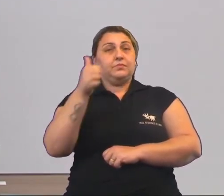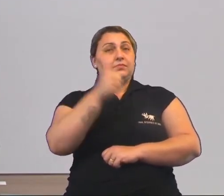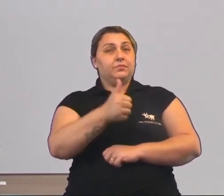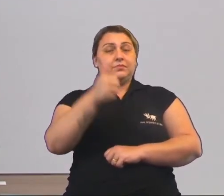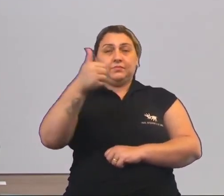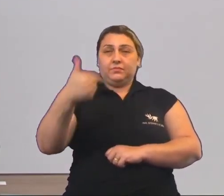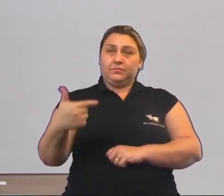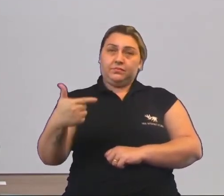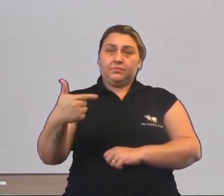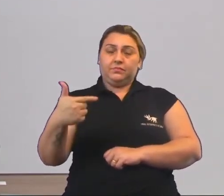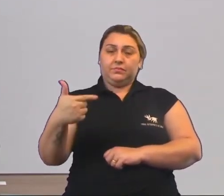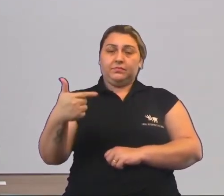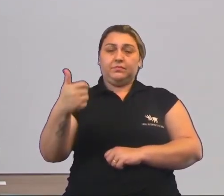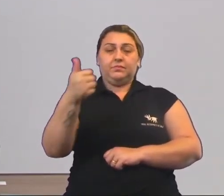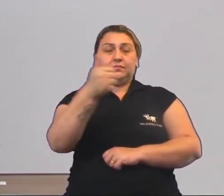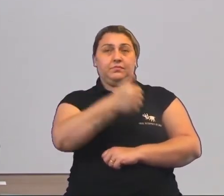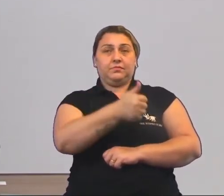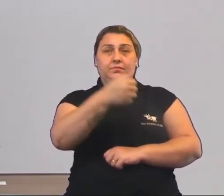11,